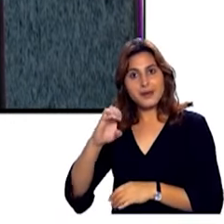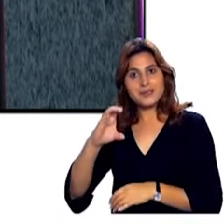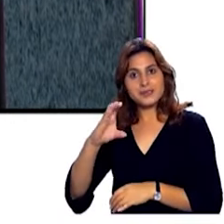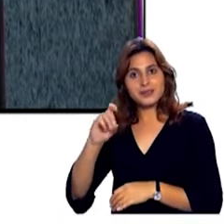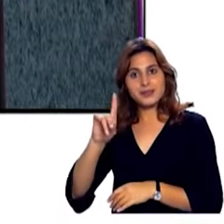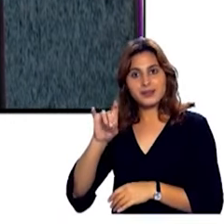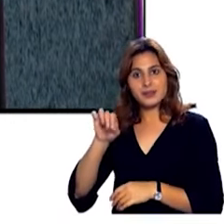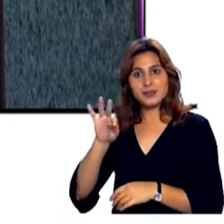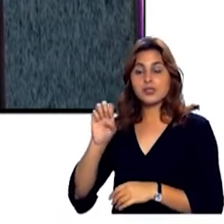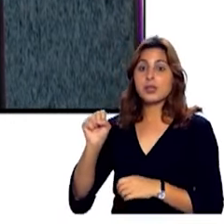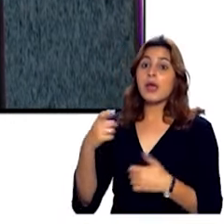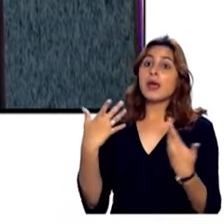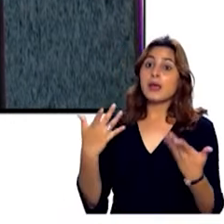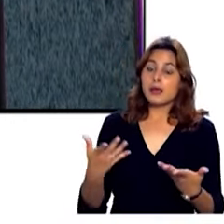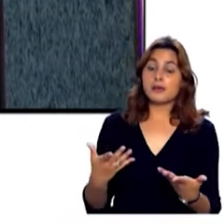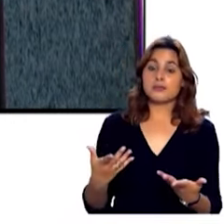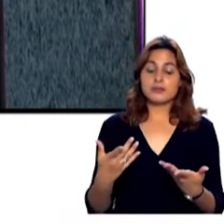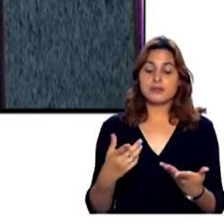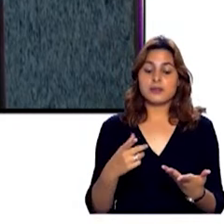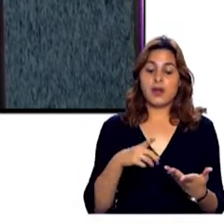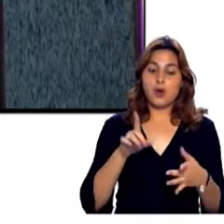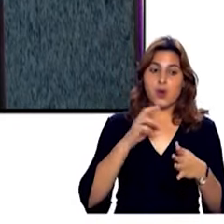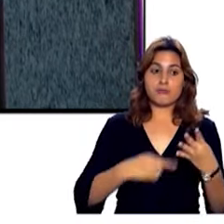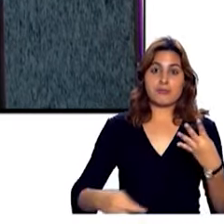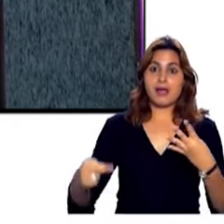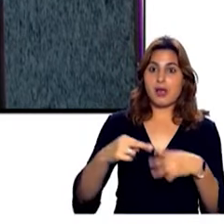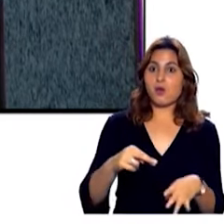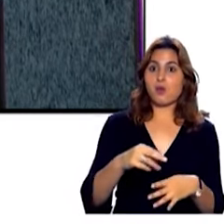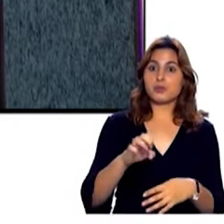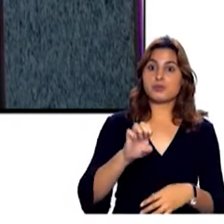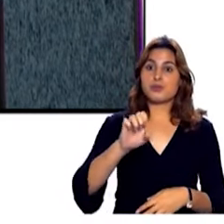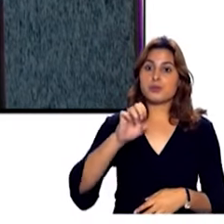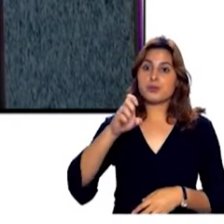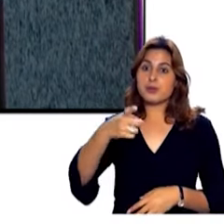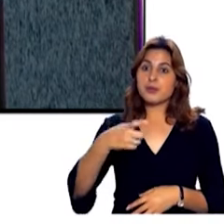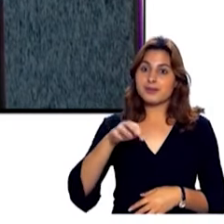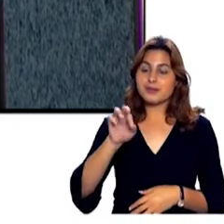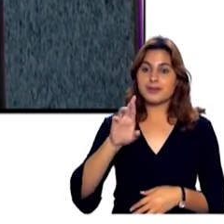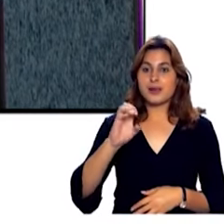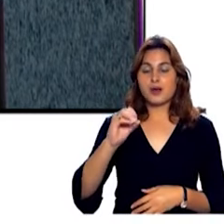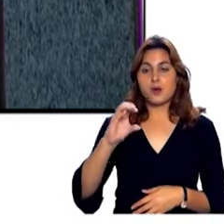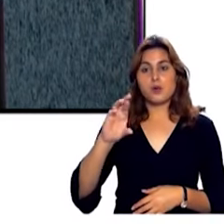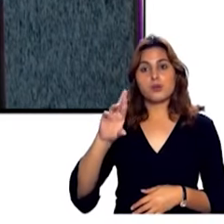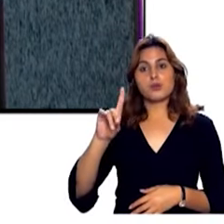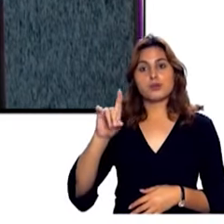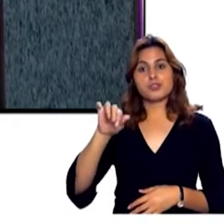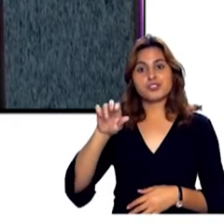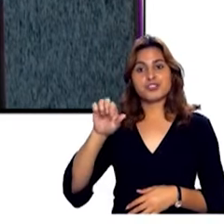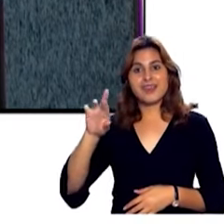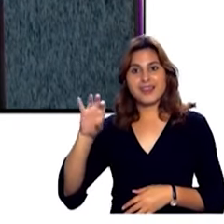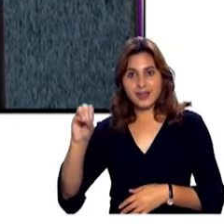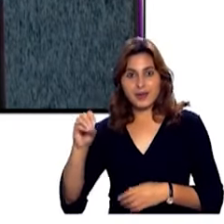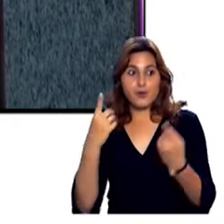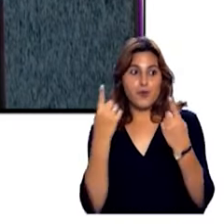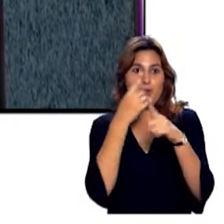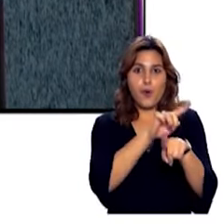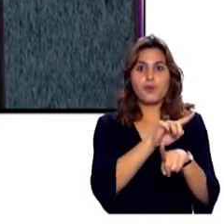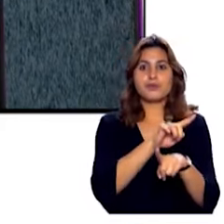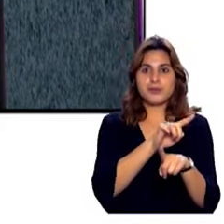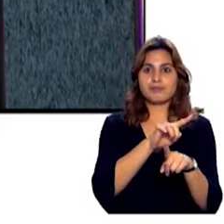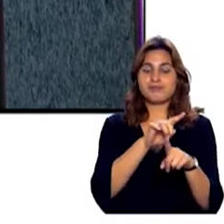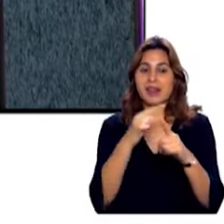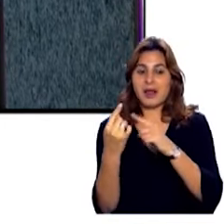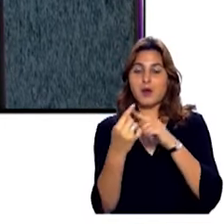que não deve caber recurso extraordinário contra interpretação da lei de Tribunal de